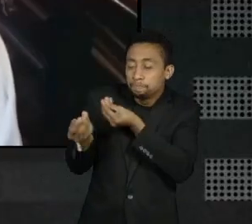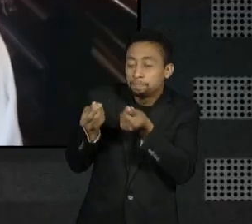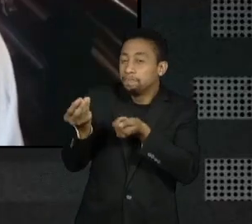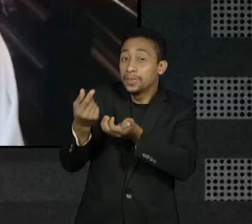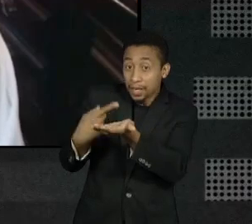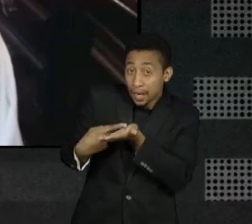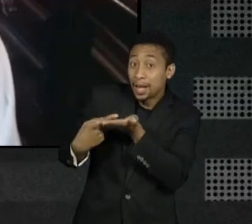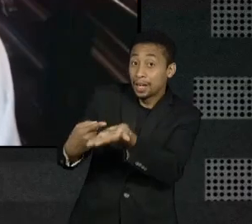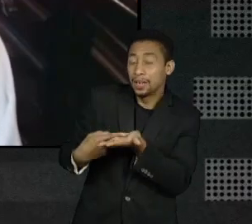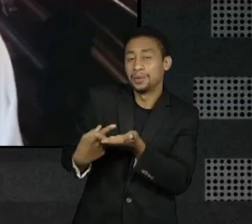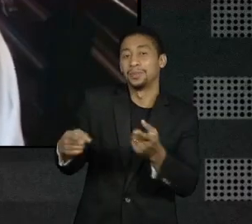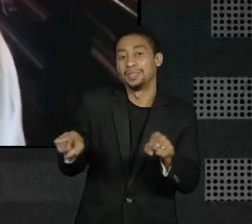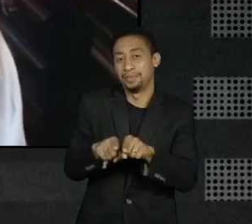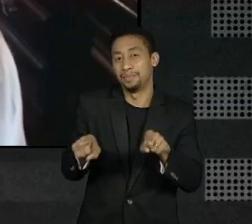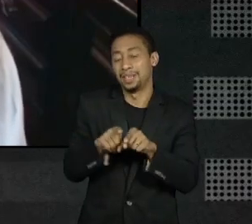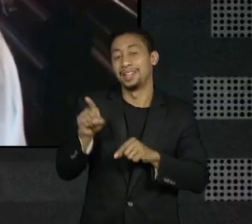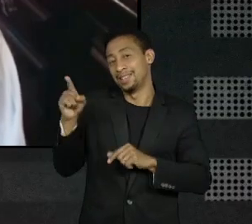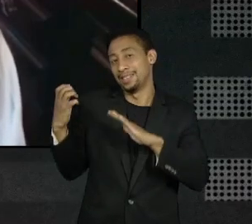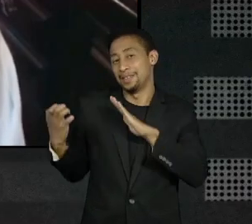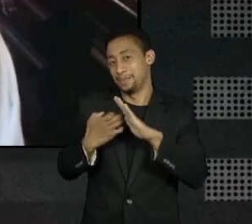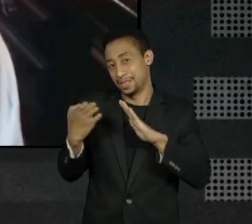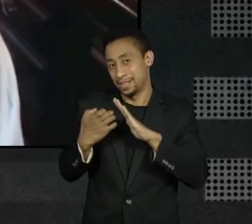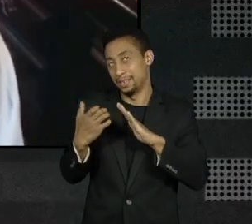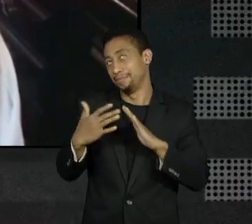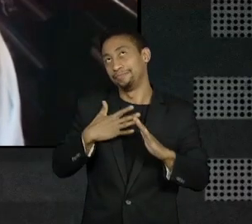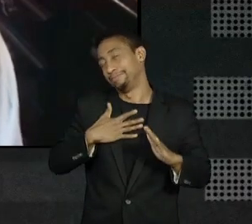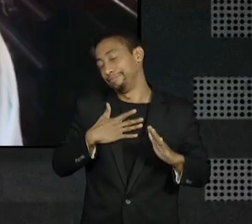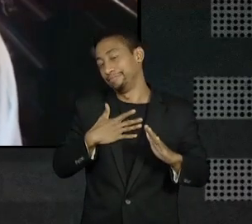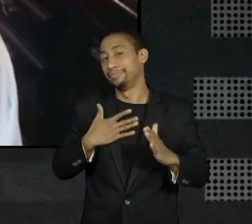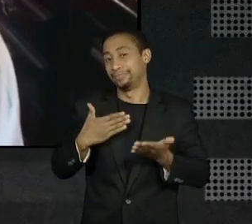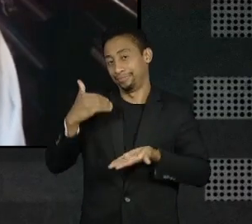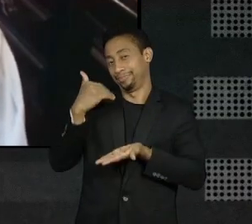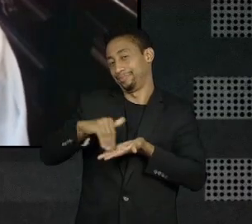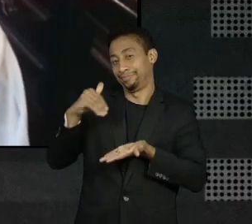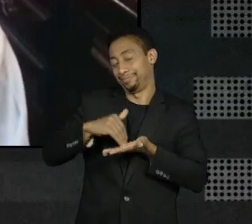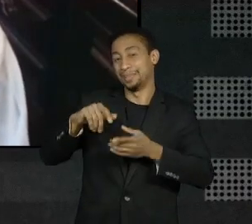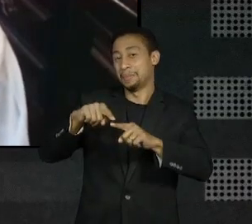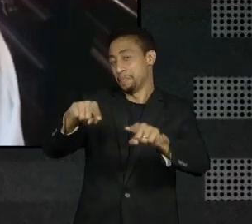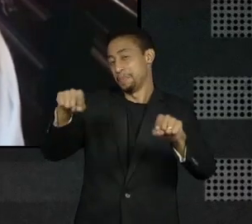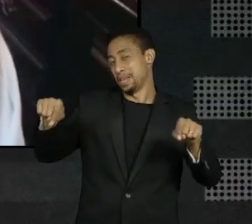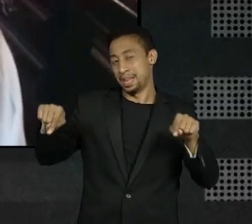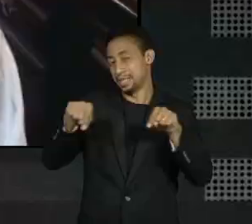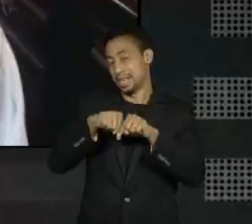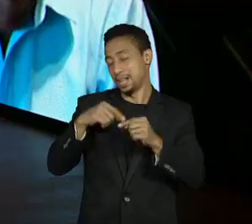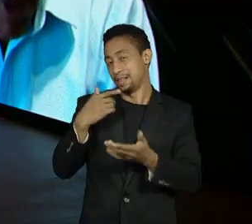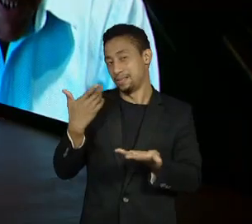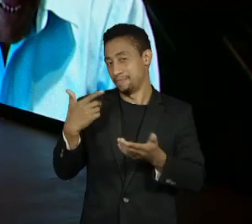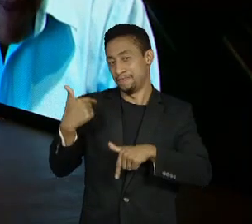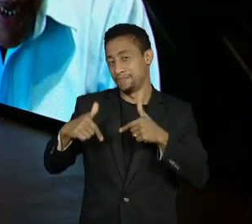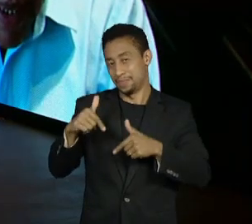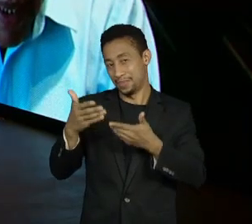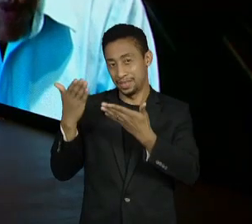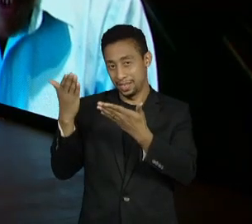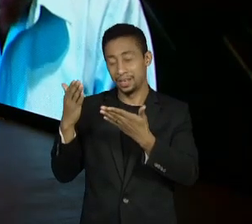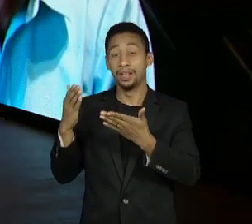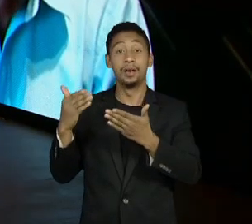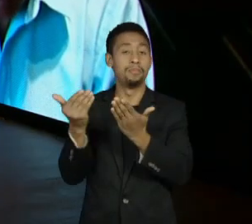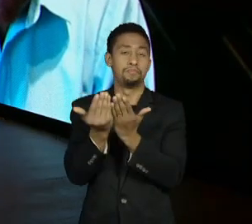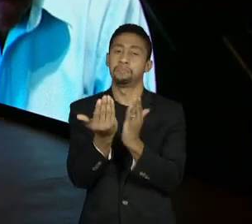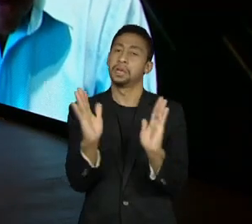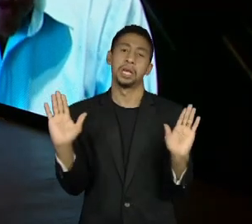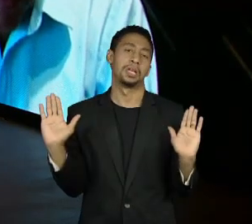A política lá na empresa é meu escritório, minha sala lá na empresa é porta aberta. Eu